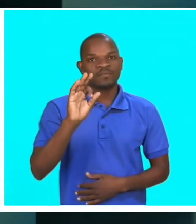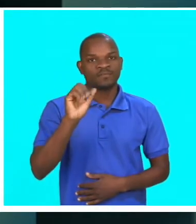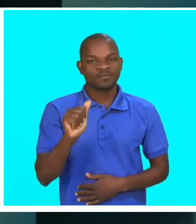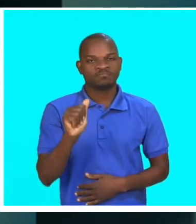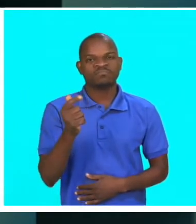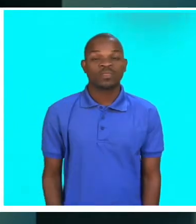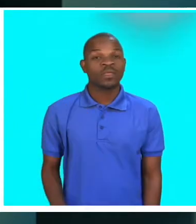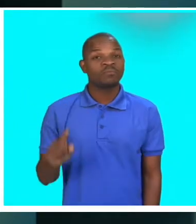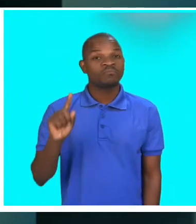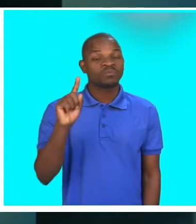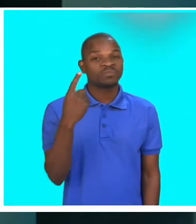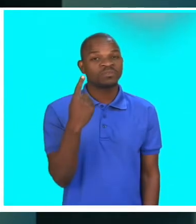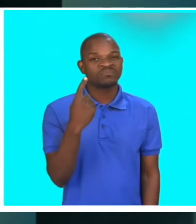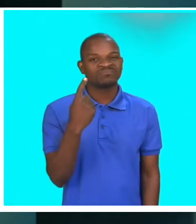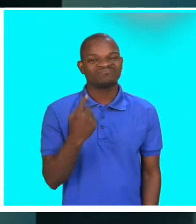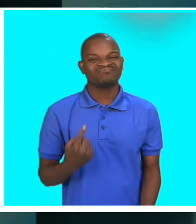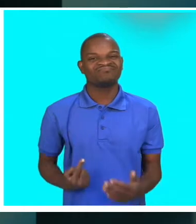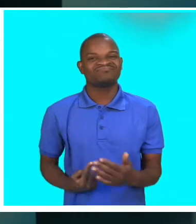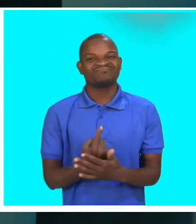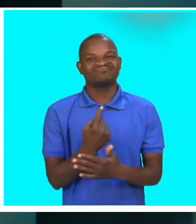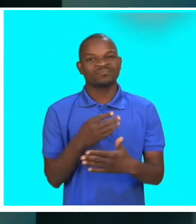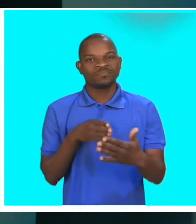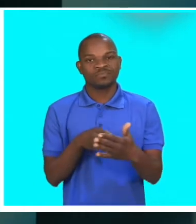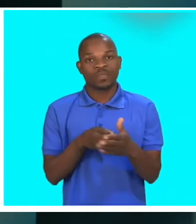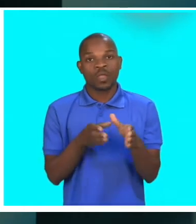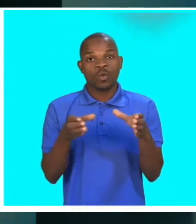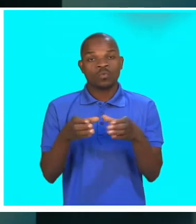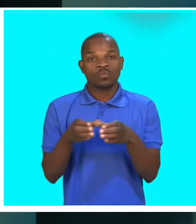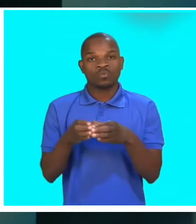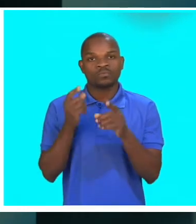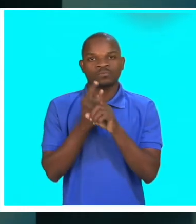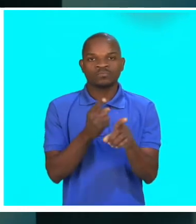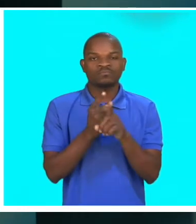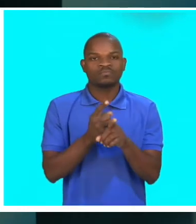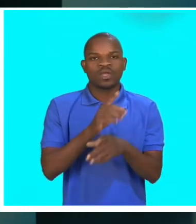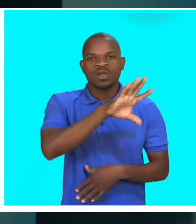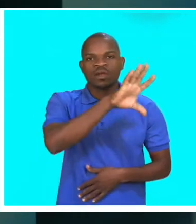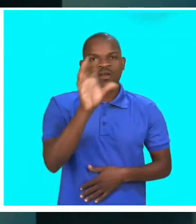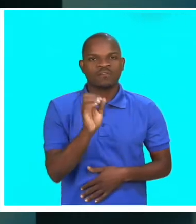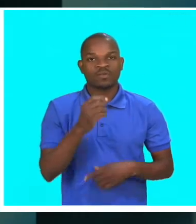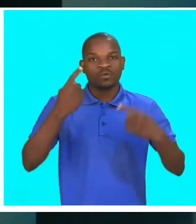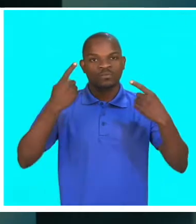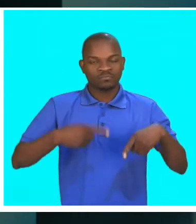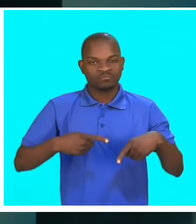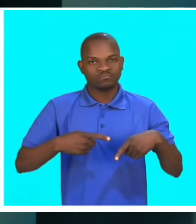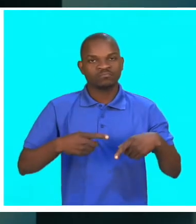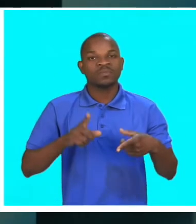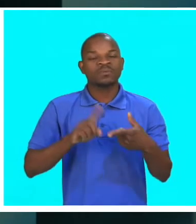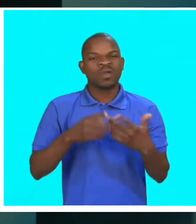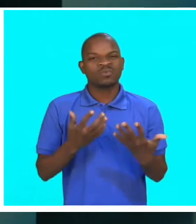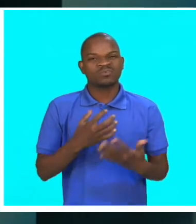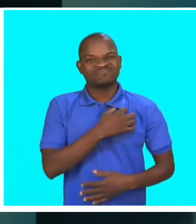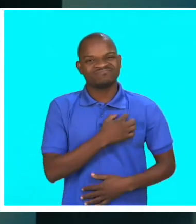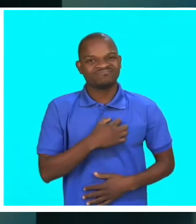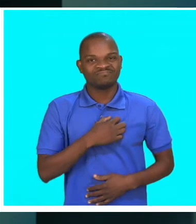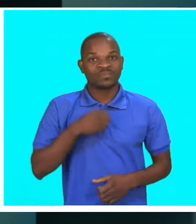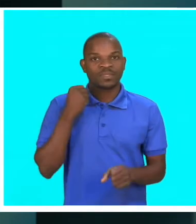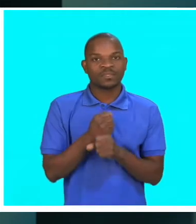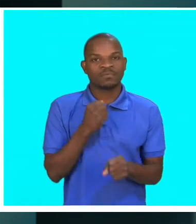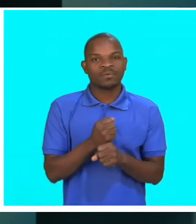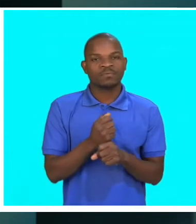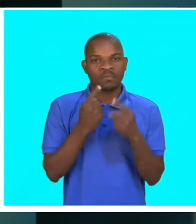clubes moçambicanos. Em primeiro lugar, afeta as equipas que vão participar nas afrotaças, essa é a primeira questão, mas o trabalho está sendo feito